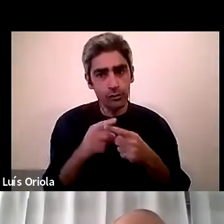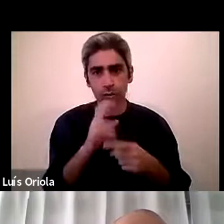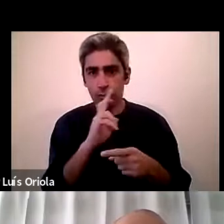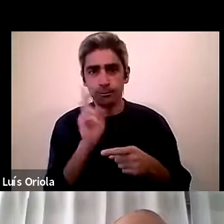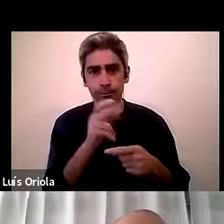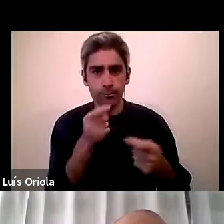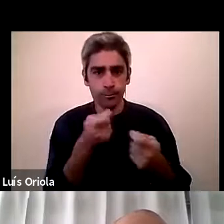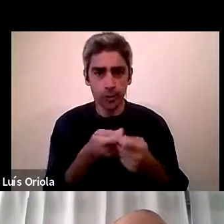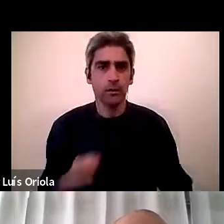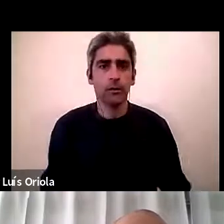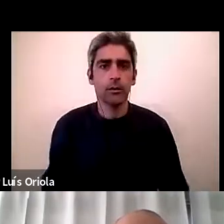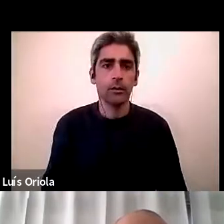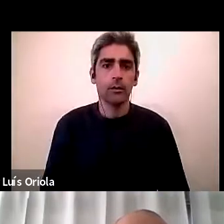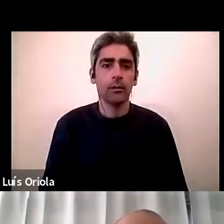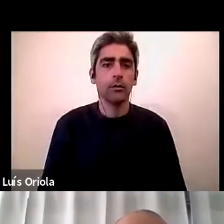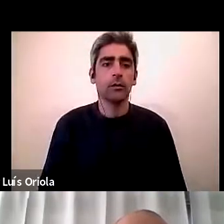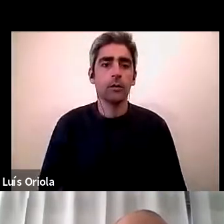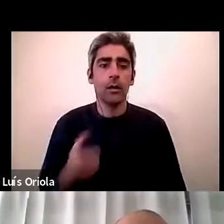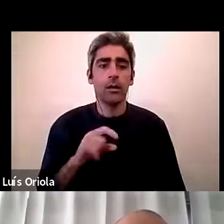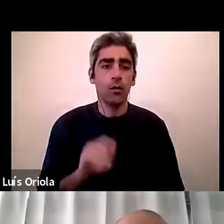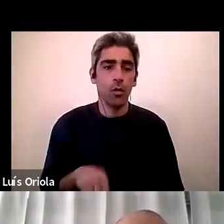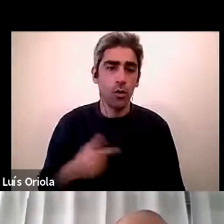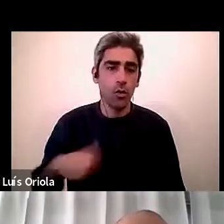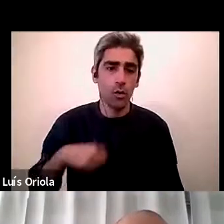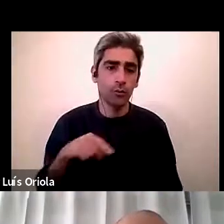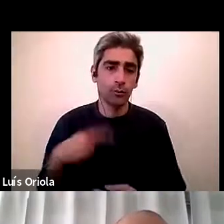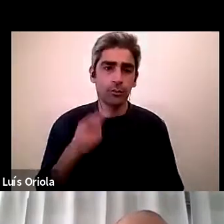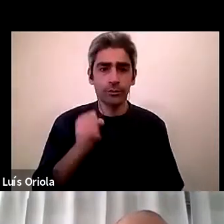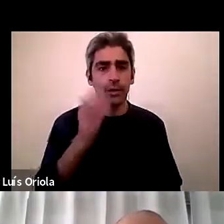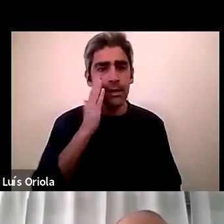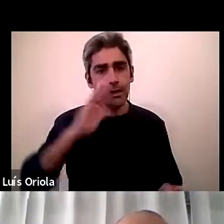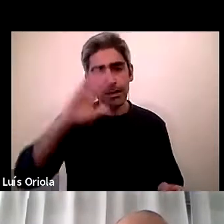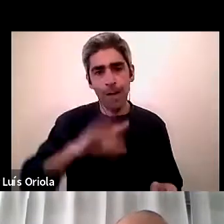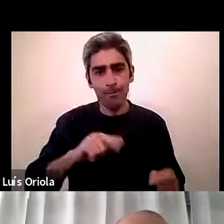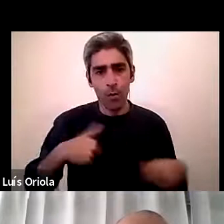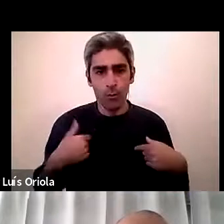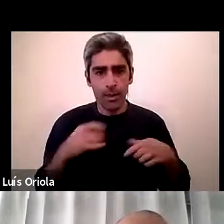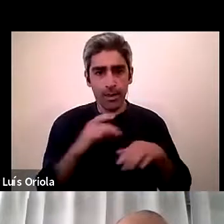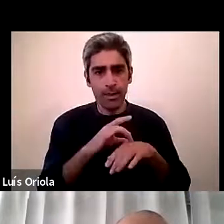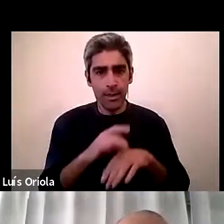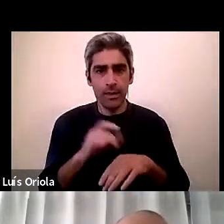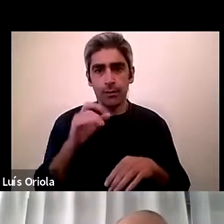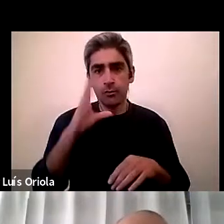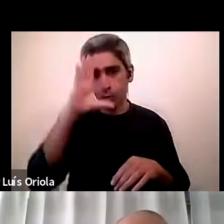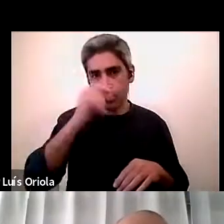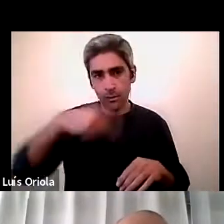responder. E é neste contexto que nós depois, isto já é a capa do próprio guia em si, eu não sei se quem nos está a